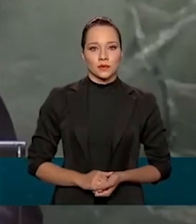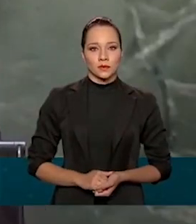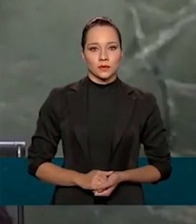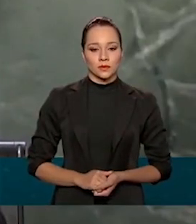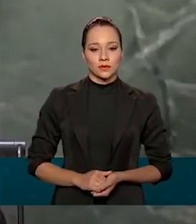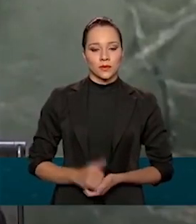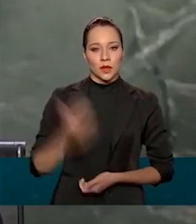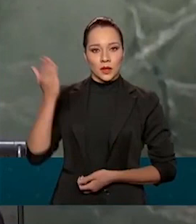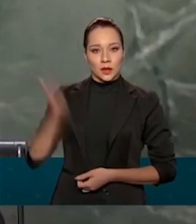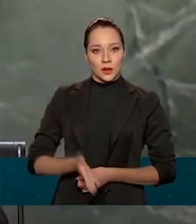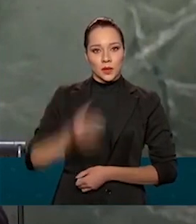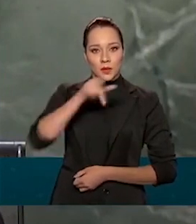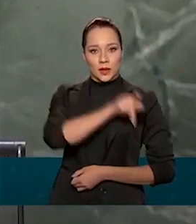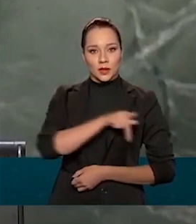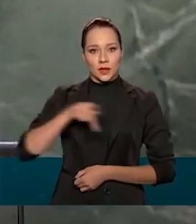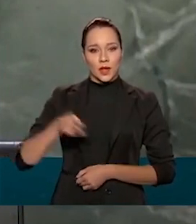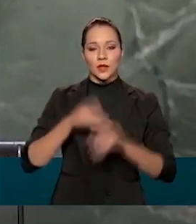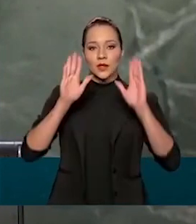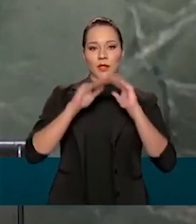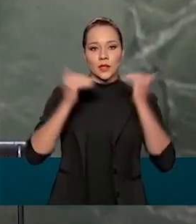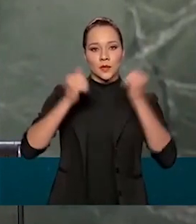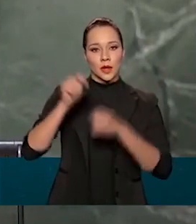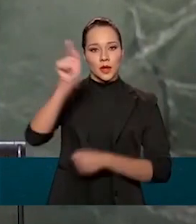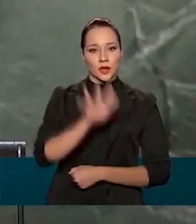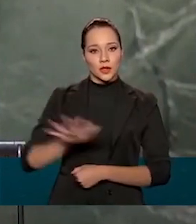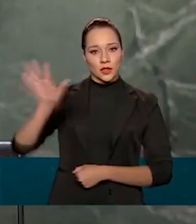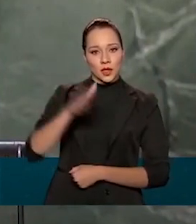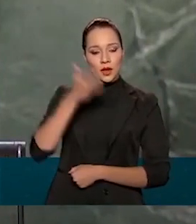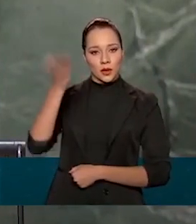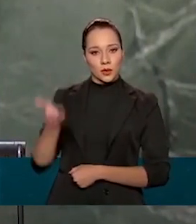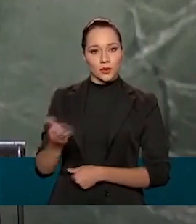Senhor presidente da Assembleia Geral, Abdullah Shahid.